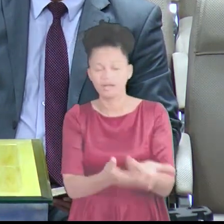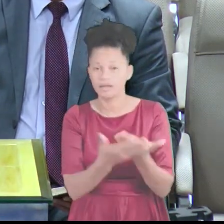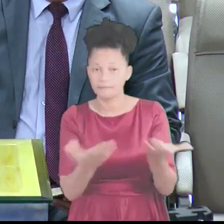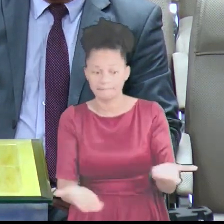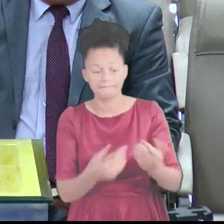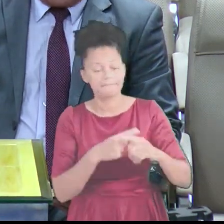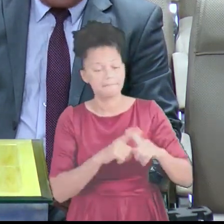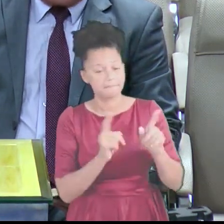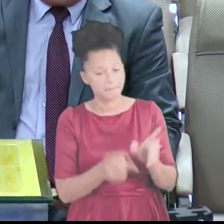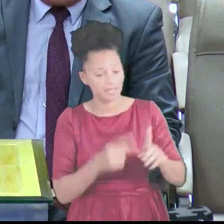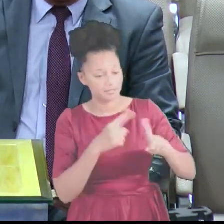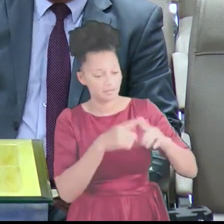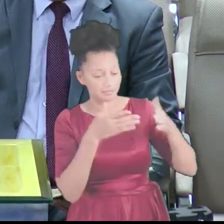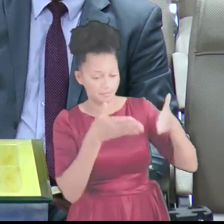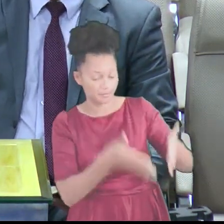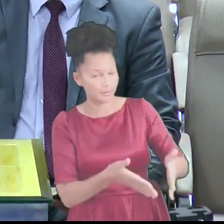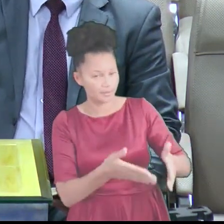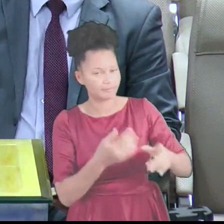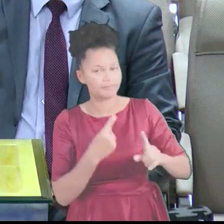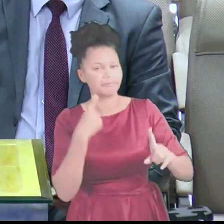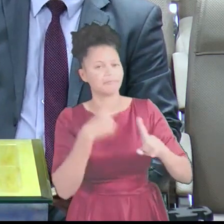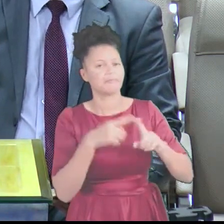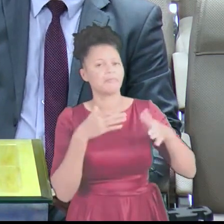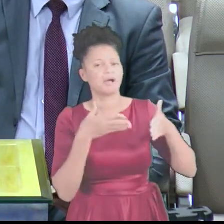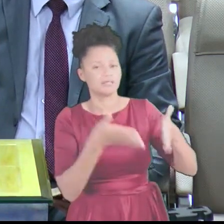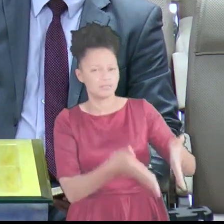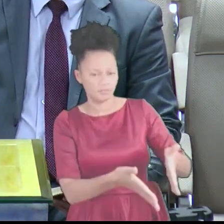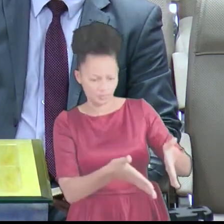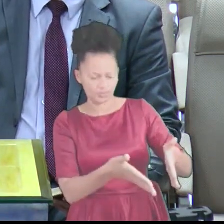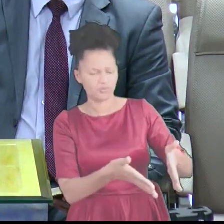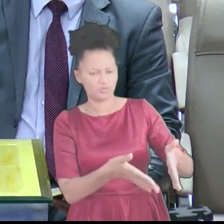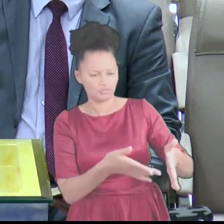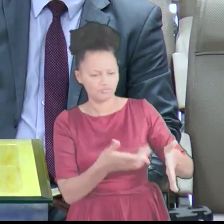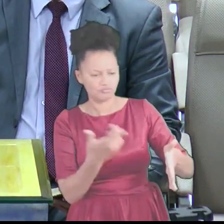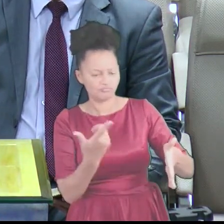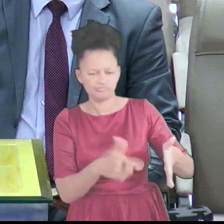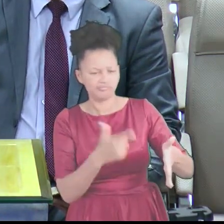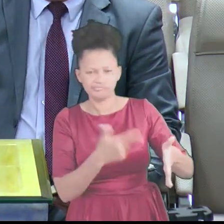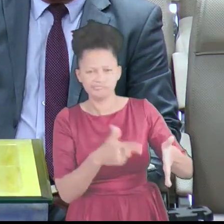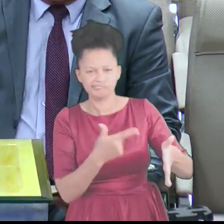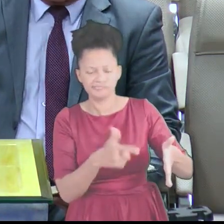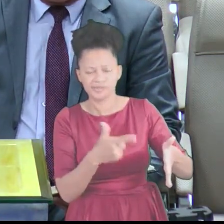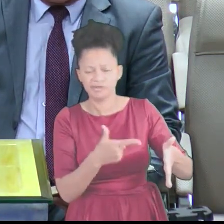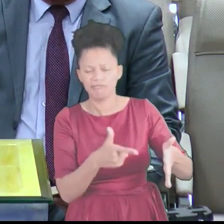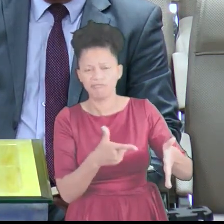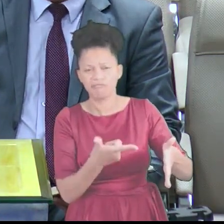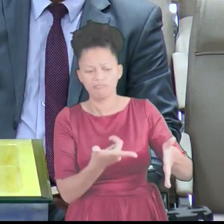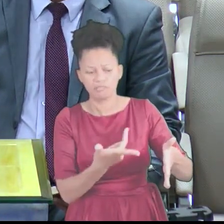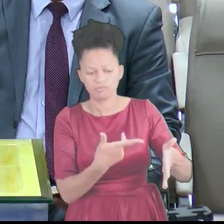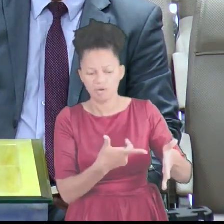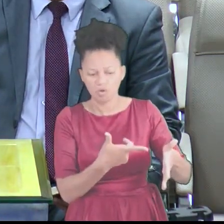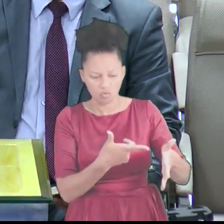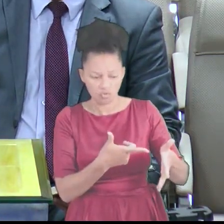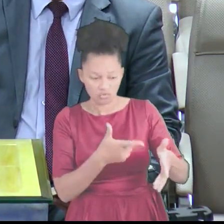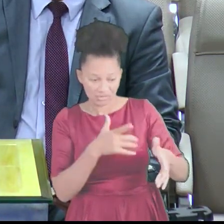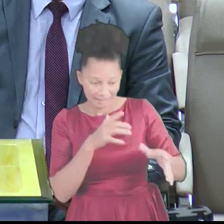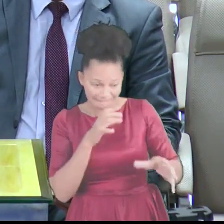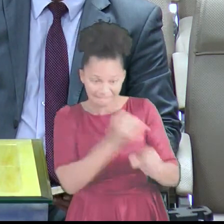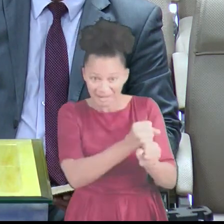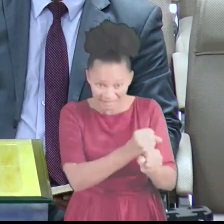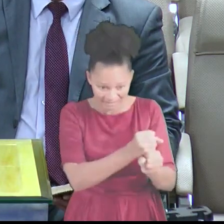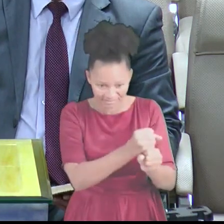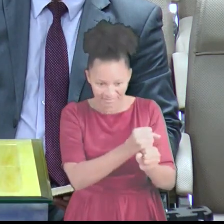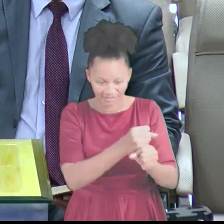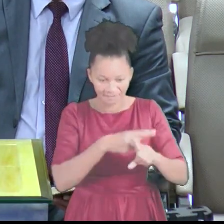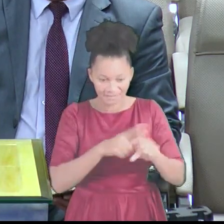mais sepulcro. Diga mais forte, mais sepulcro. Não consegue conter quem